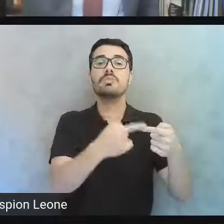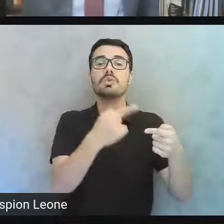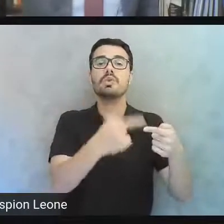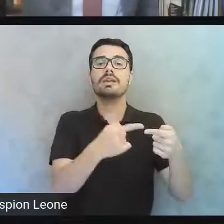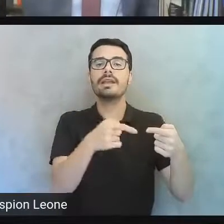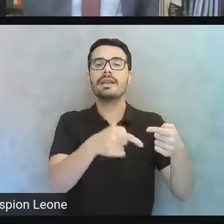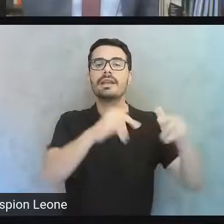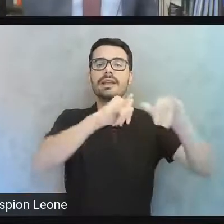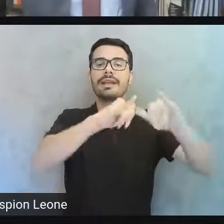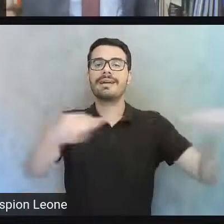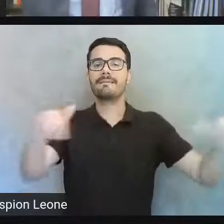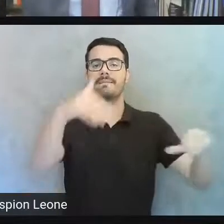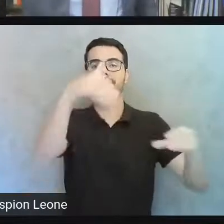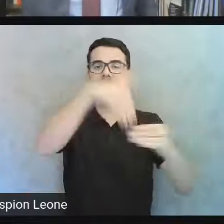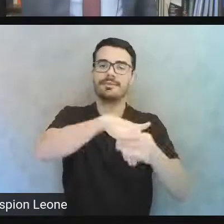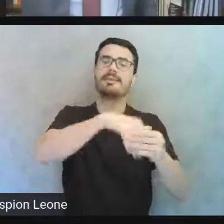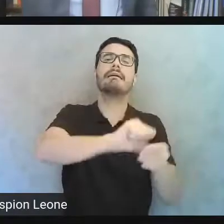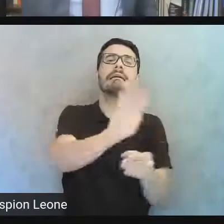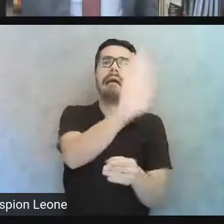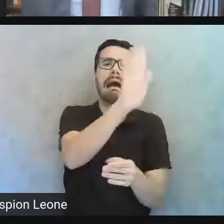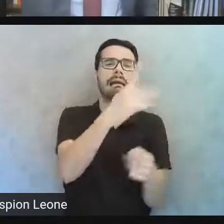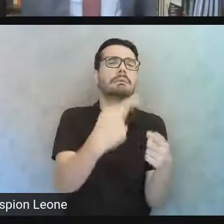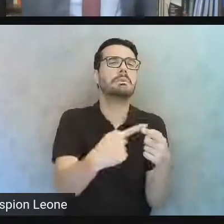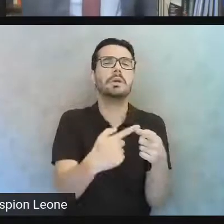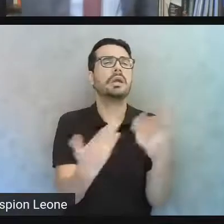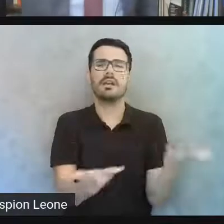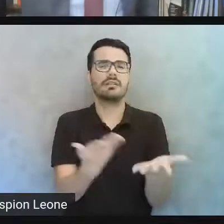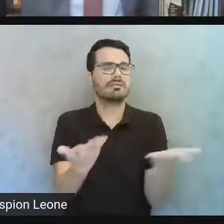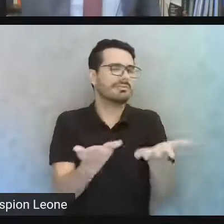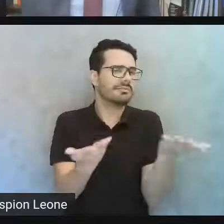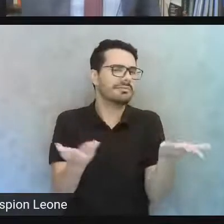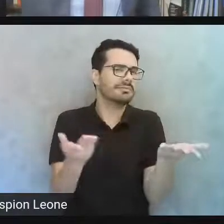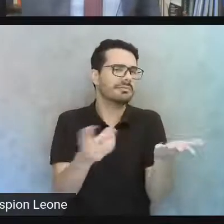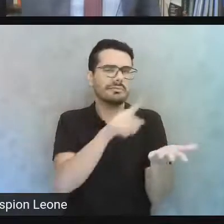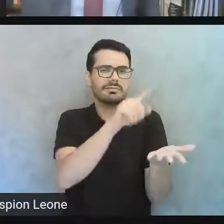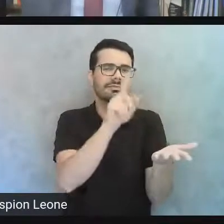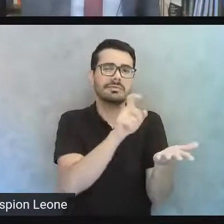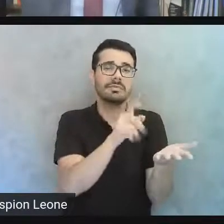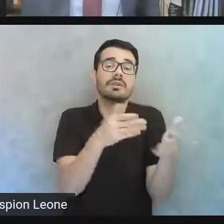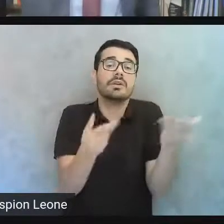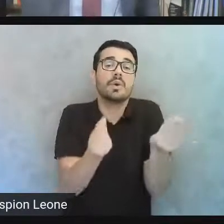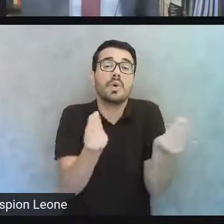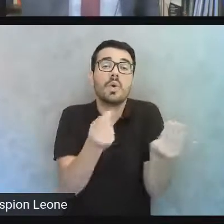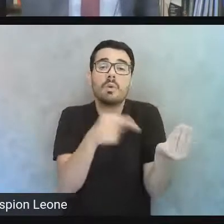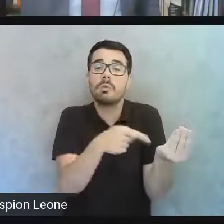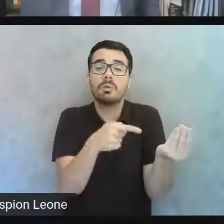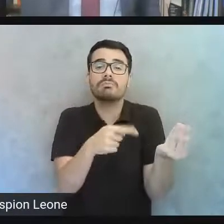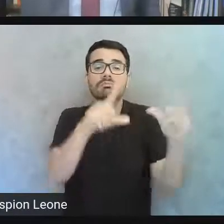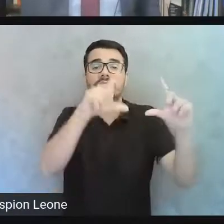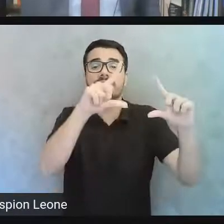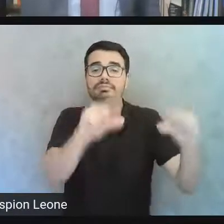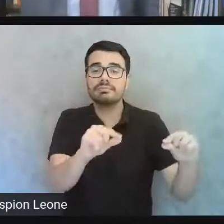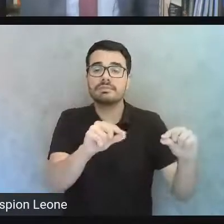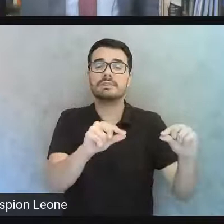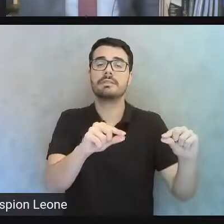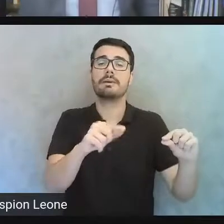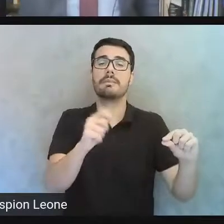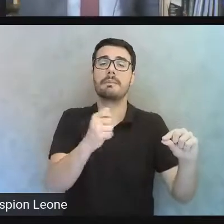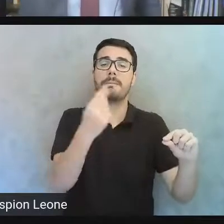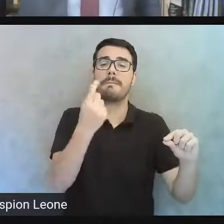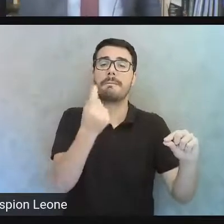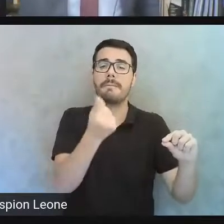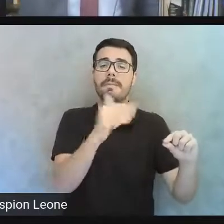as campanhas, então, são tão caras e quais mecanismos, o que poderíamos fazer para que essas campanhas fossem mais